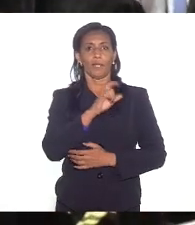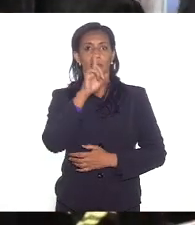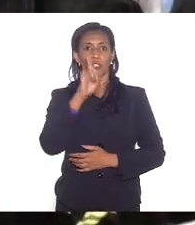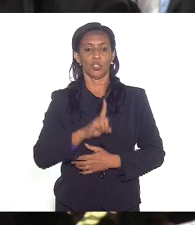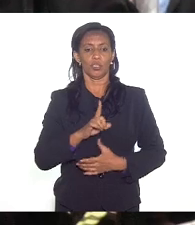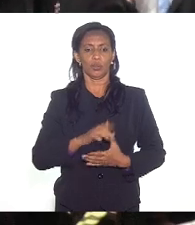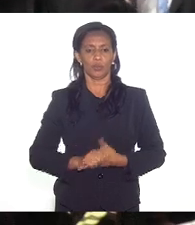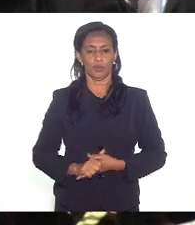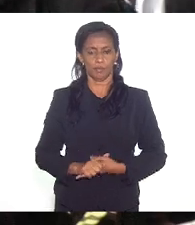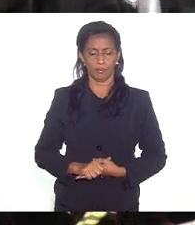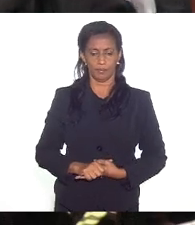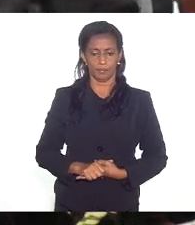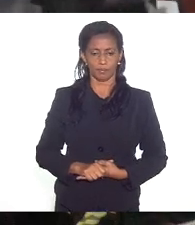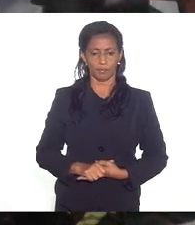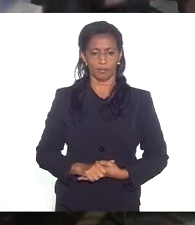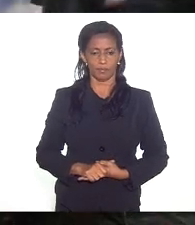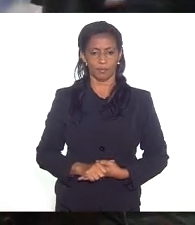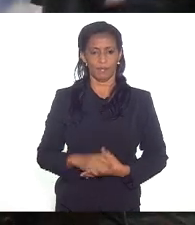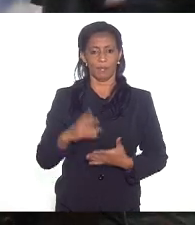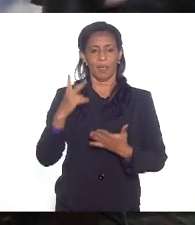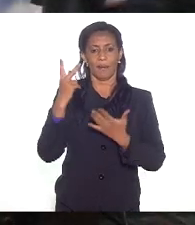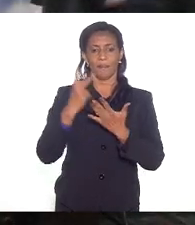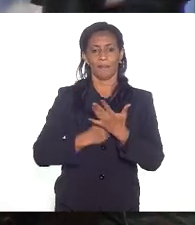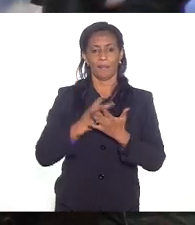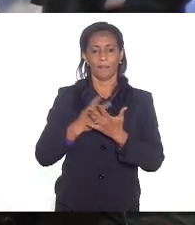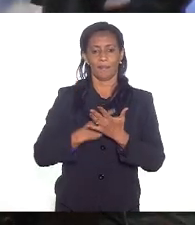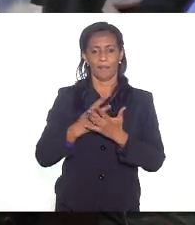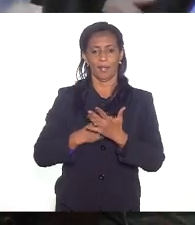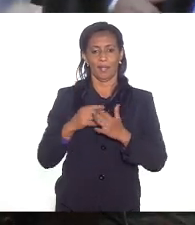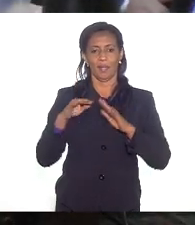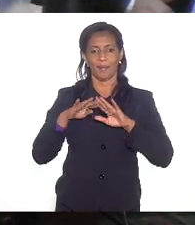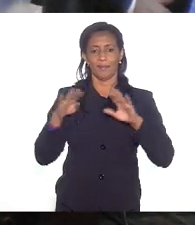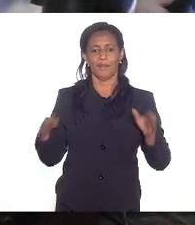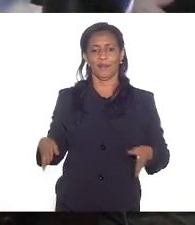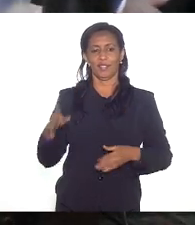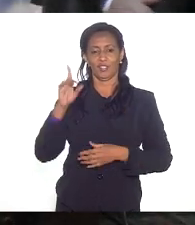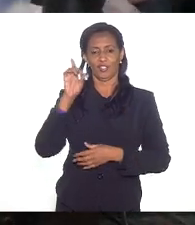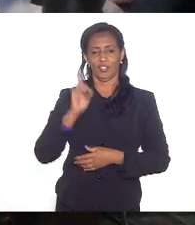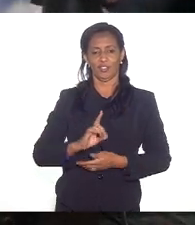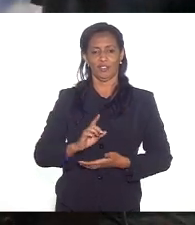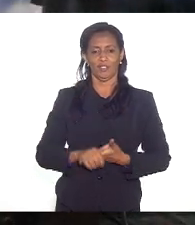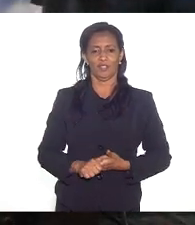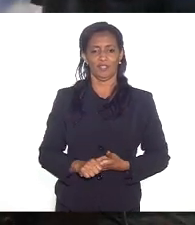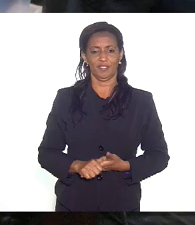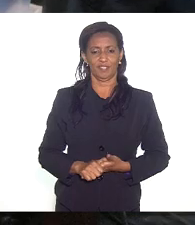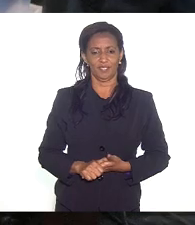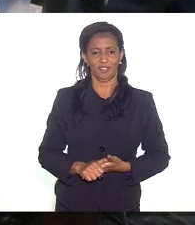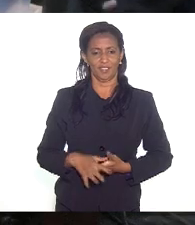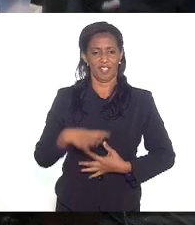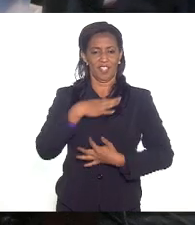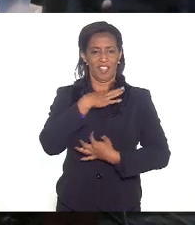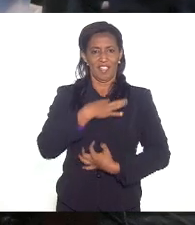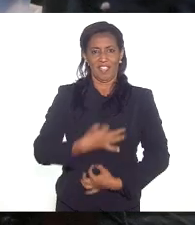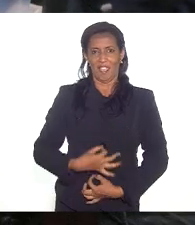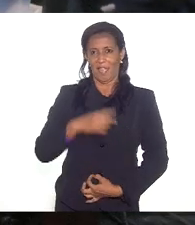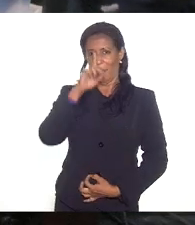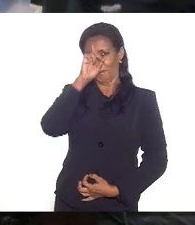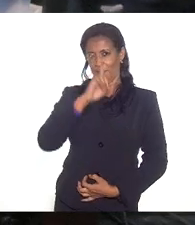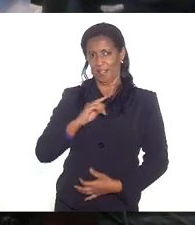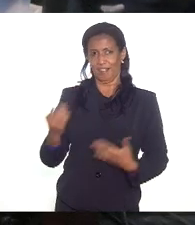da a praia emitiu parecer pela mesa diretora o rapaz cidade de gravata amarela